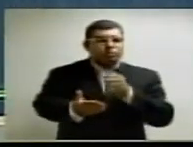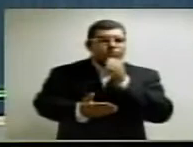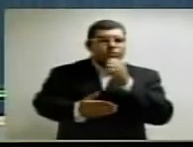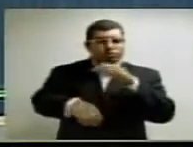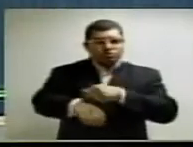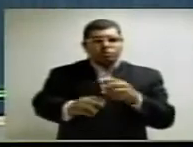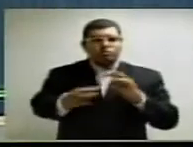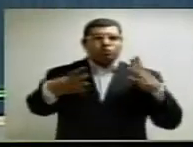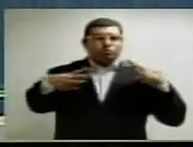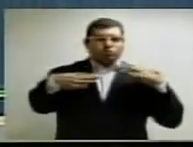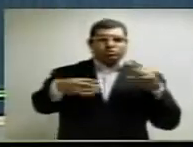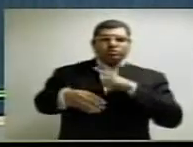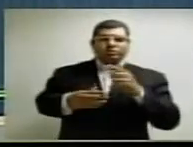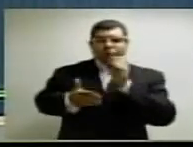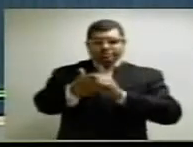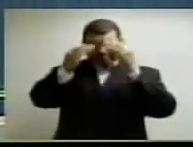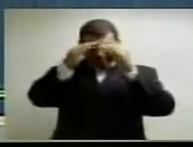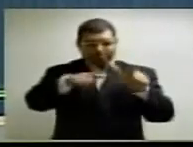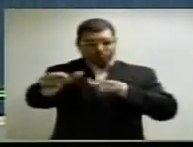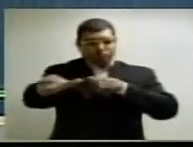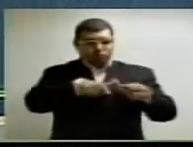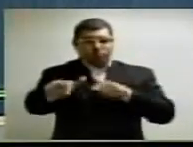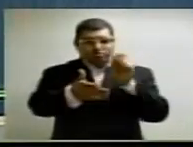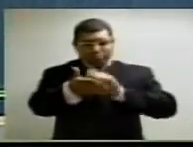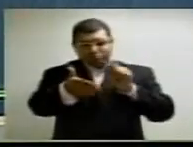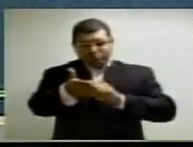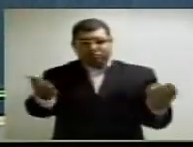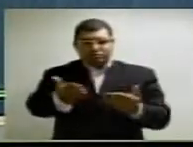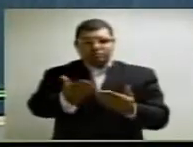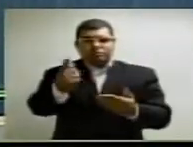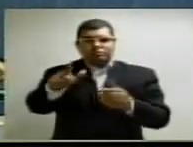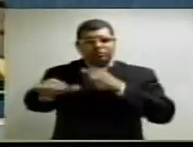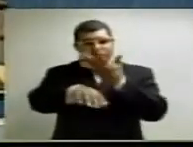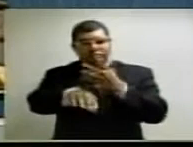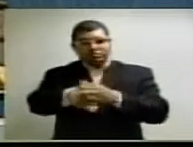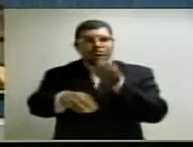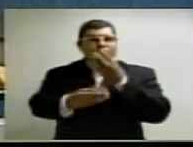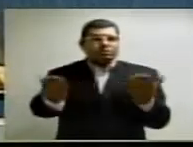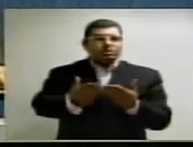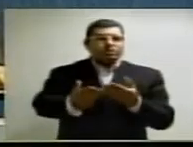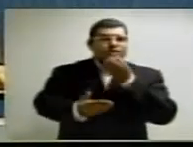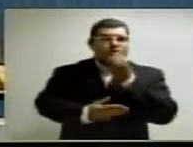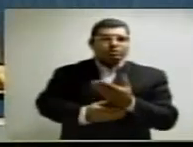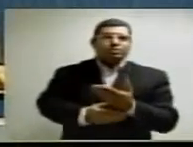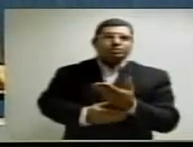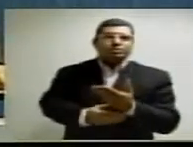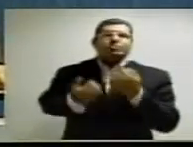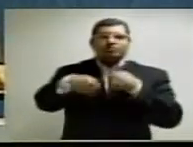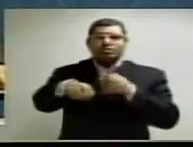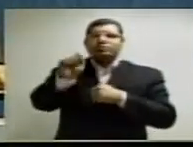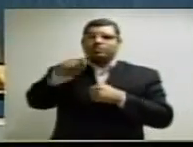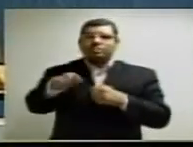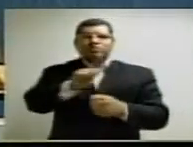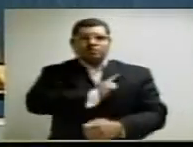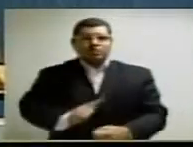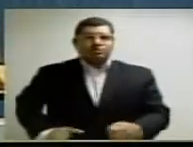na sua hora de folga, ter que cumprir expediente, corrigindo prova ou preparando aula. Portanto, é preciso